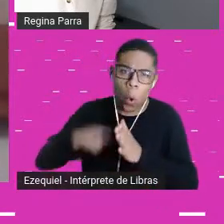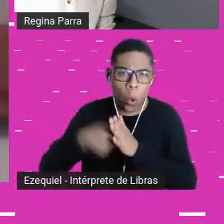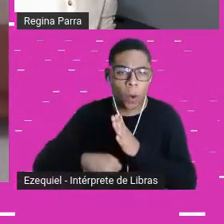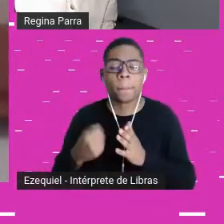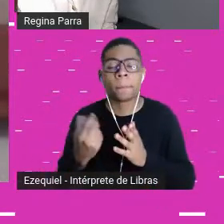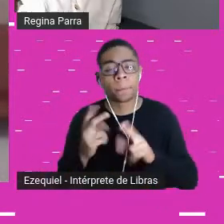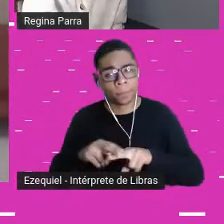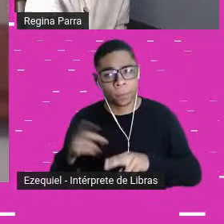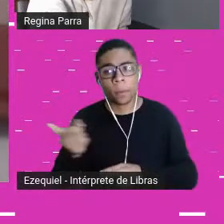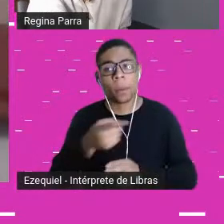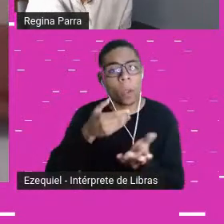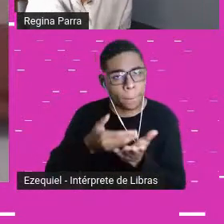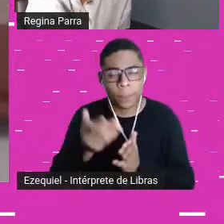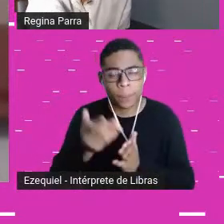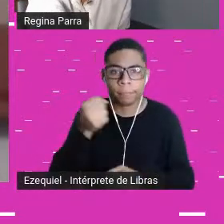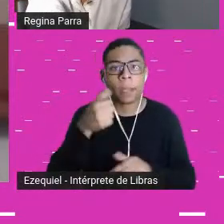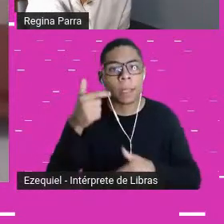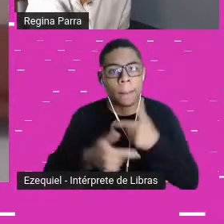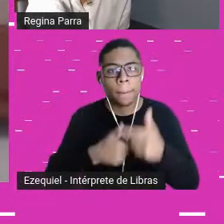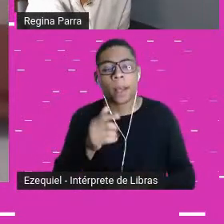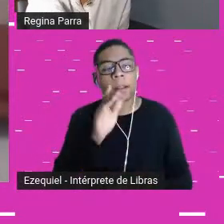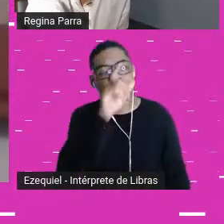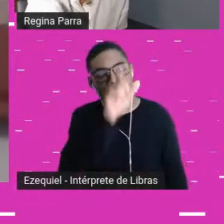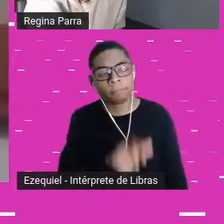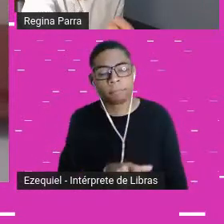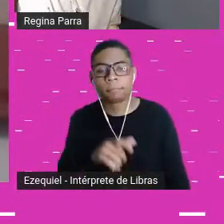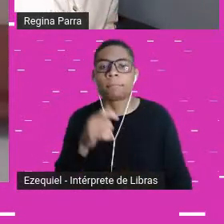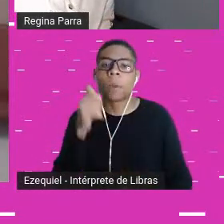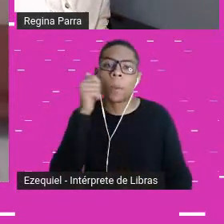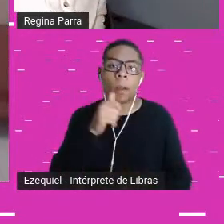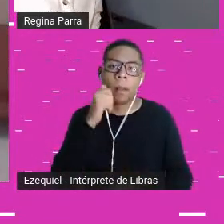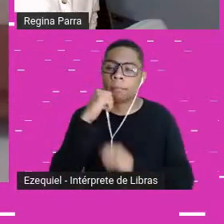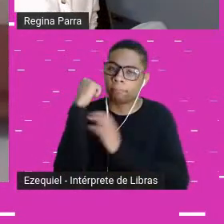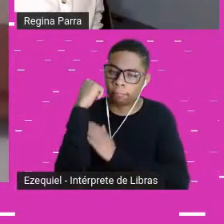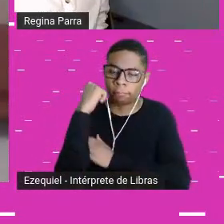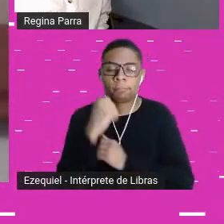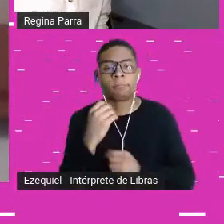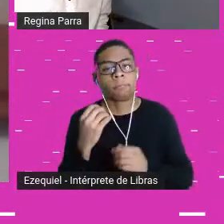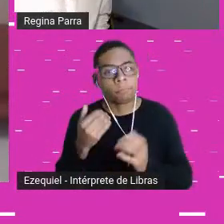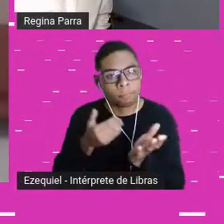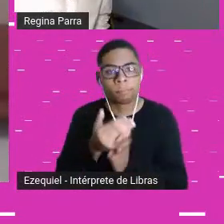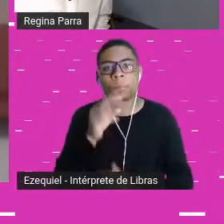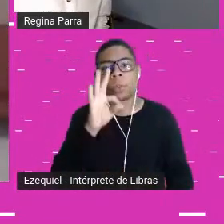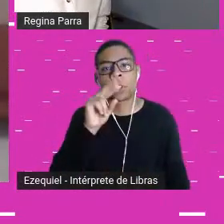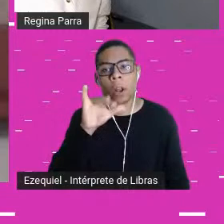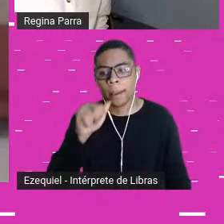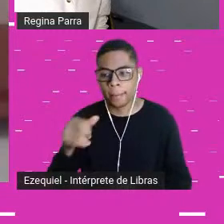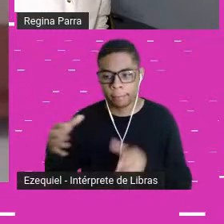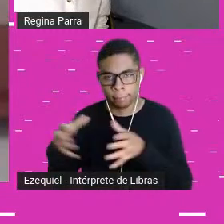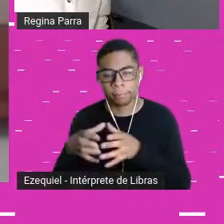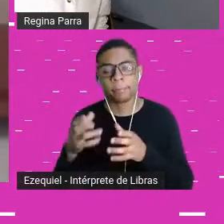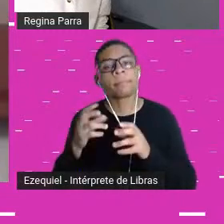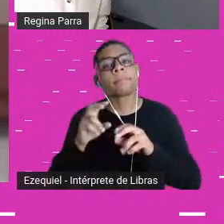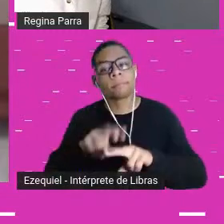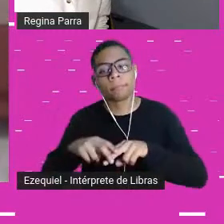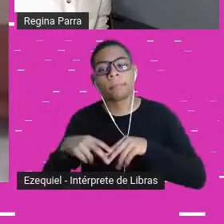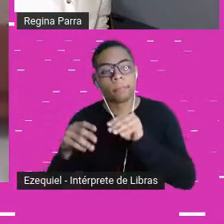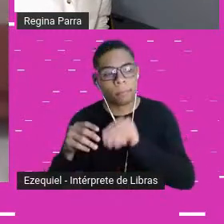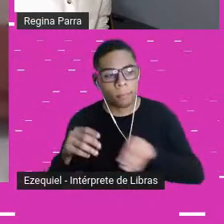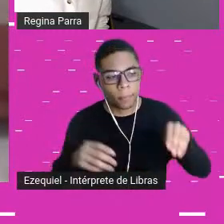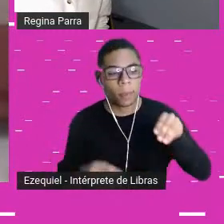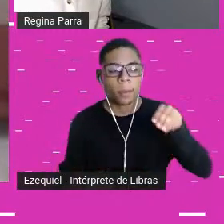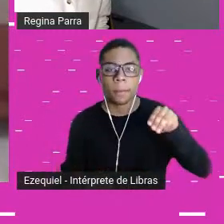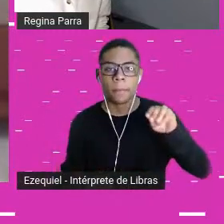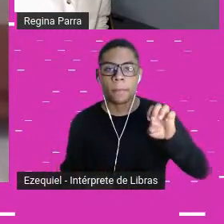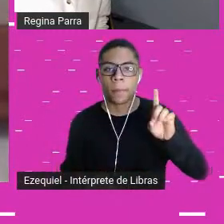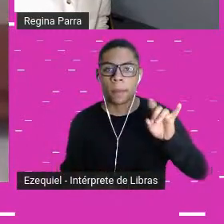trabalho com o feminino ali já em fragmentos troianos, né? E quando ele vai para a Medeia, ele